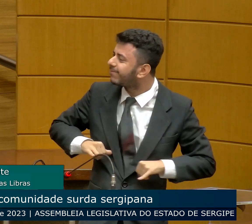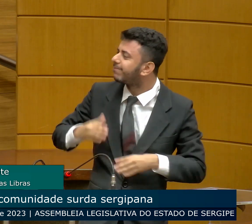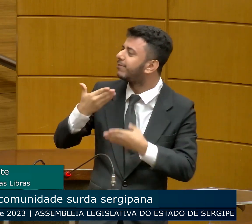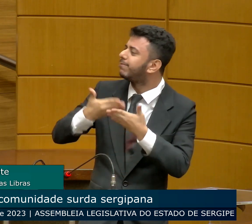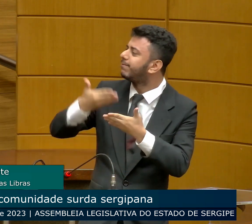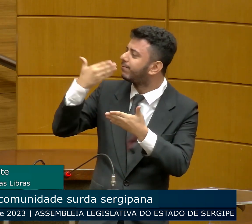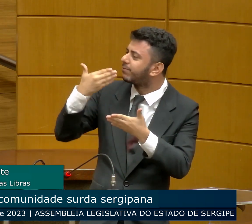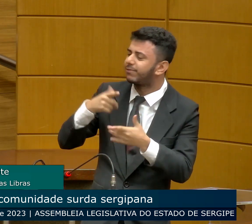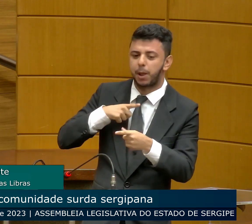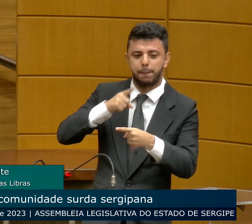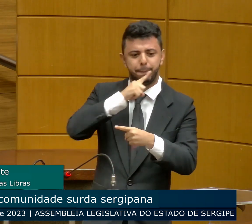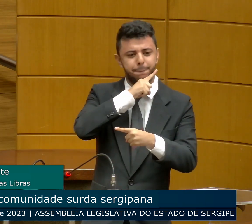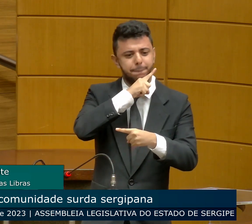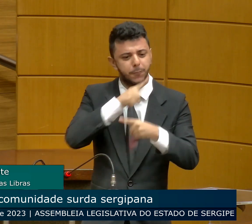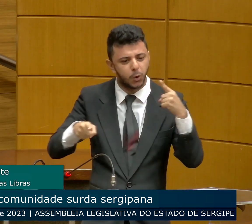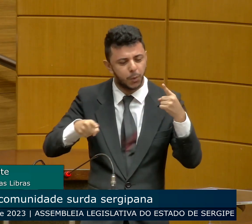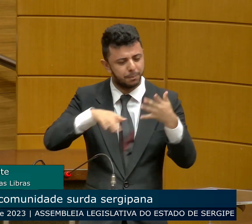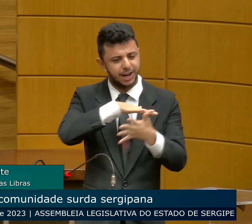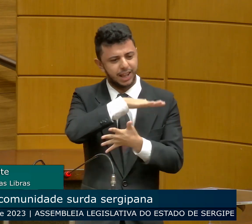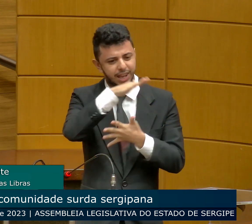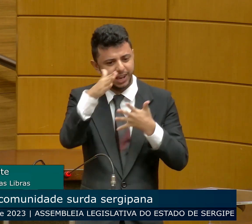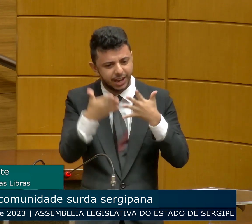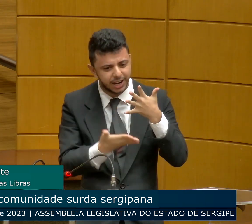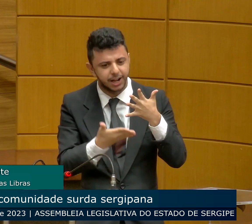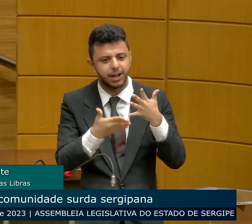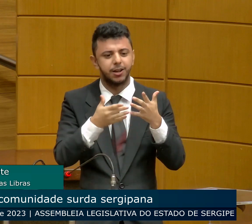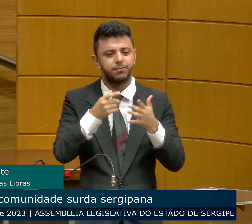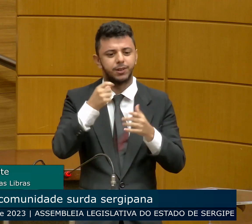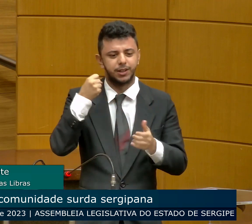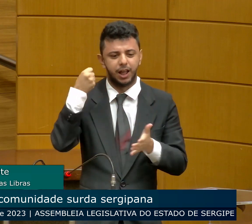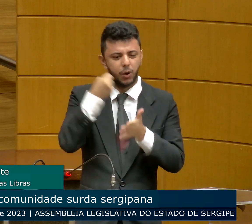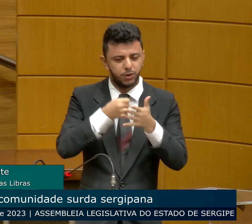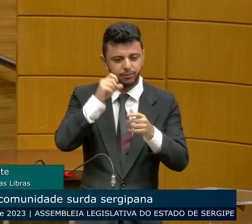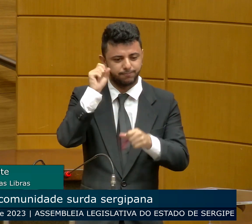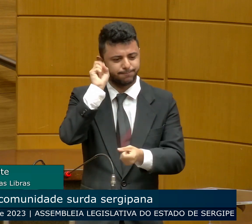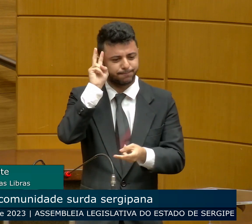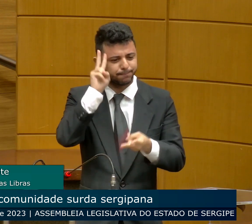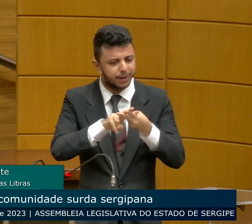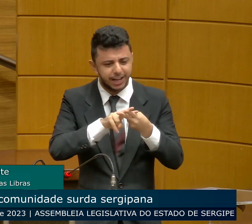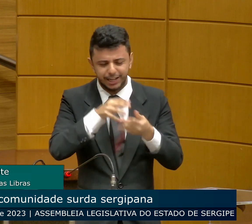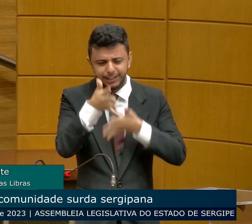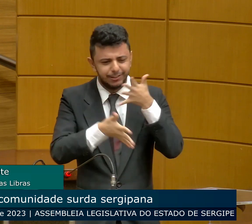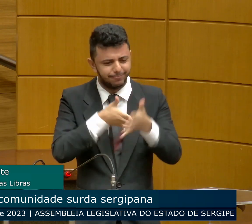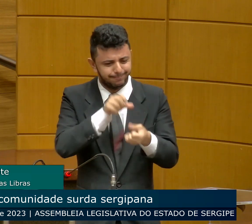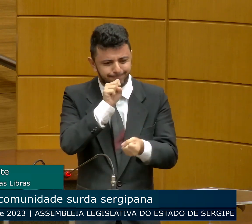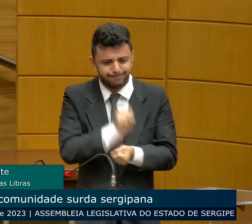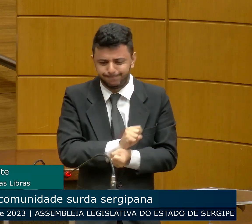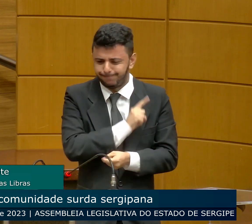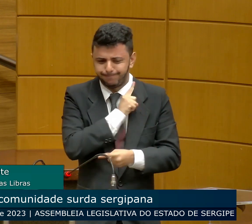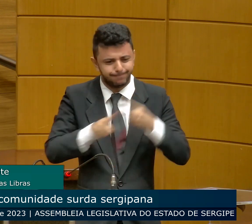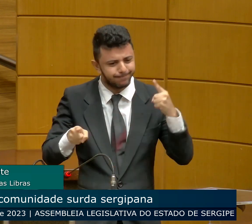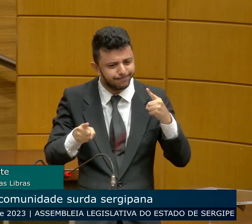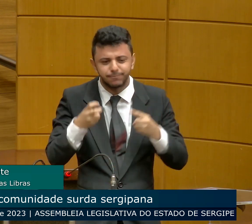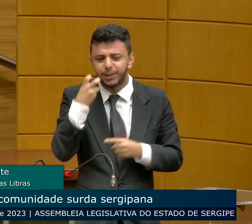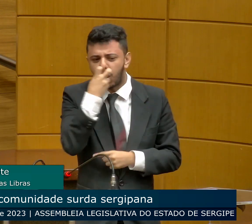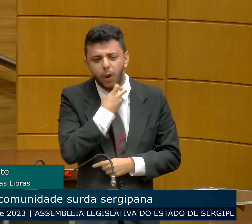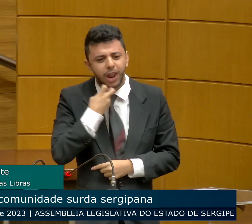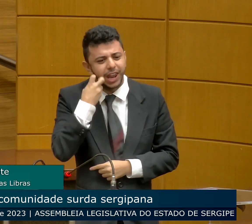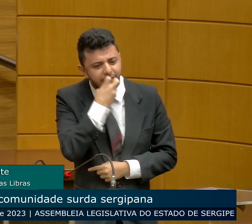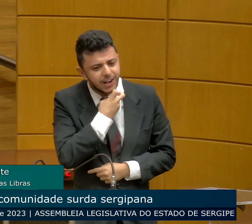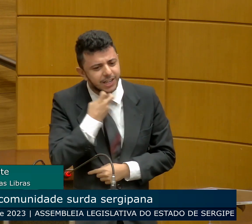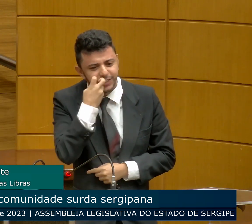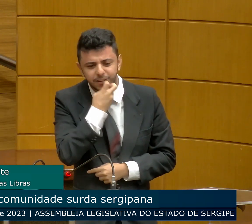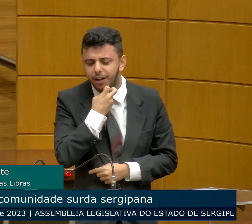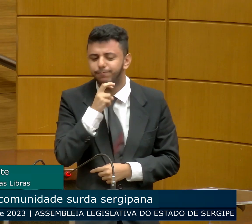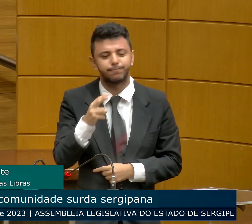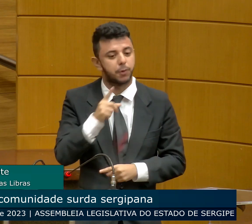do surdo lembrar dos sofrimentos que passamos atrás, dos preconceitos, a proibição de exercermos o uso da nossa